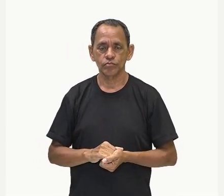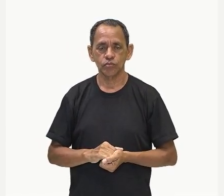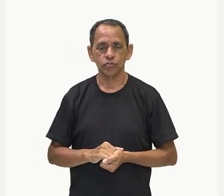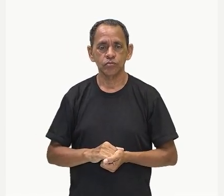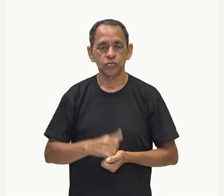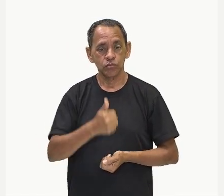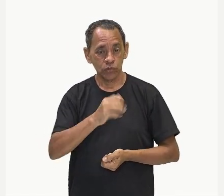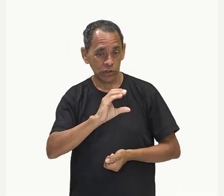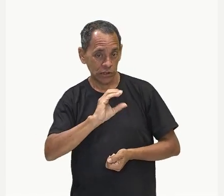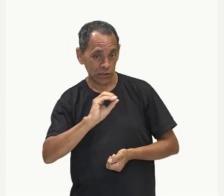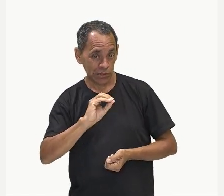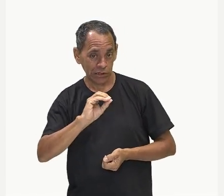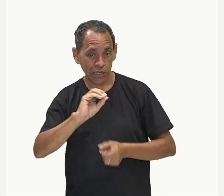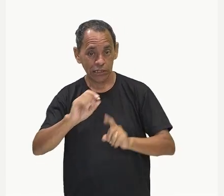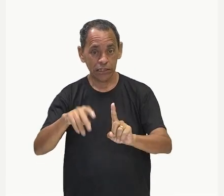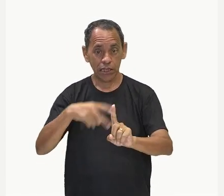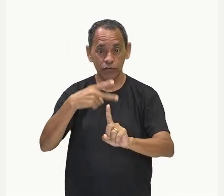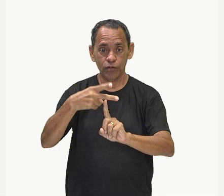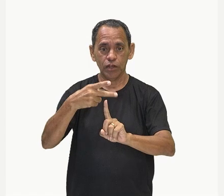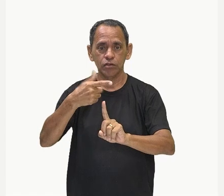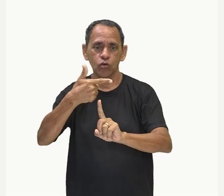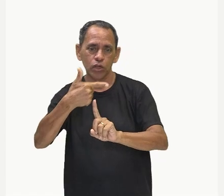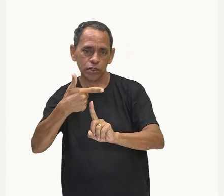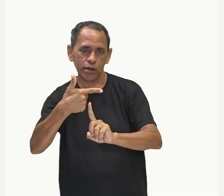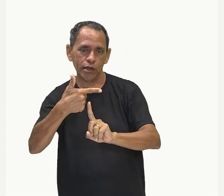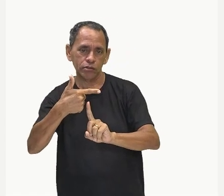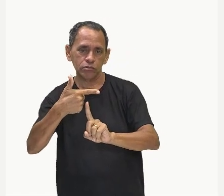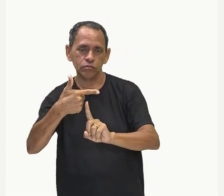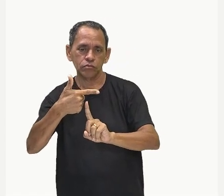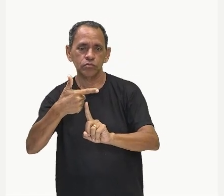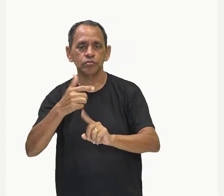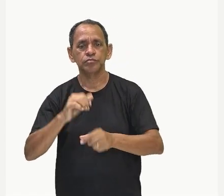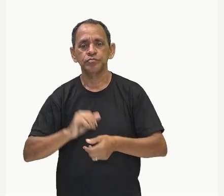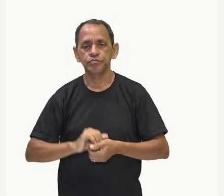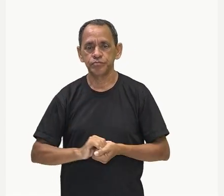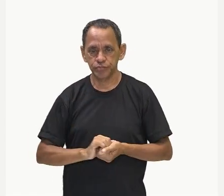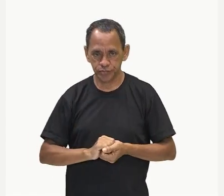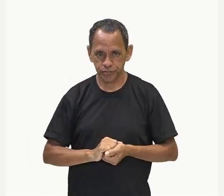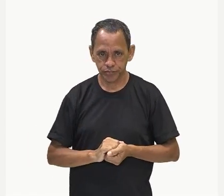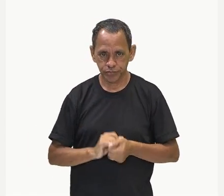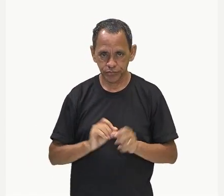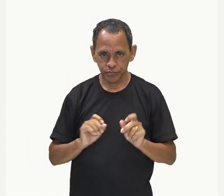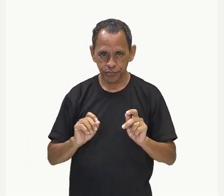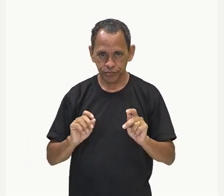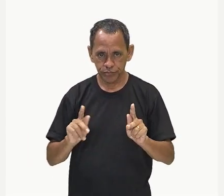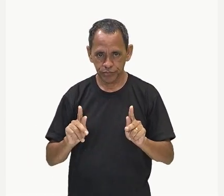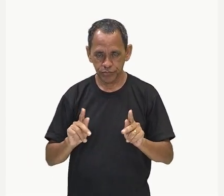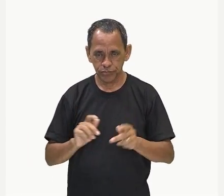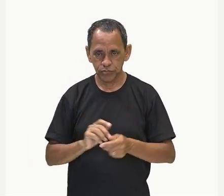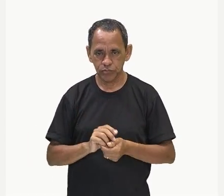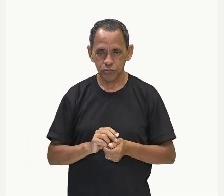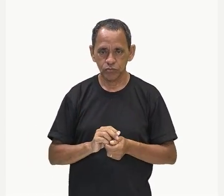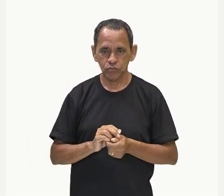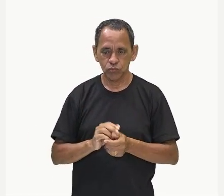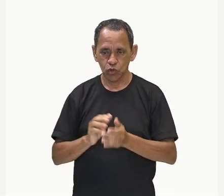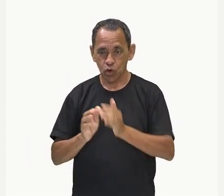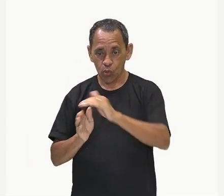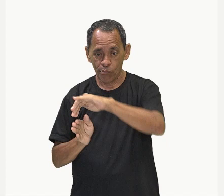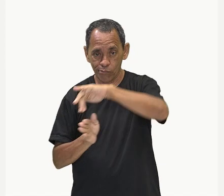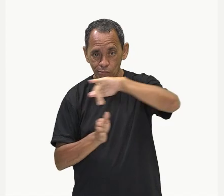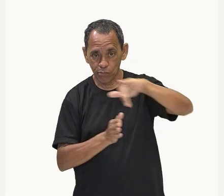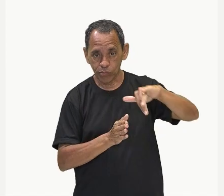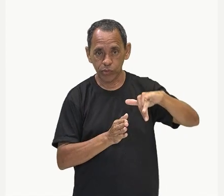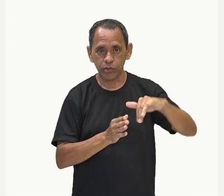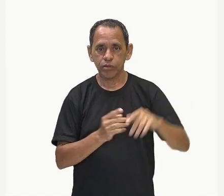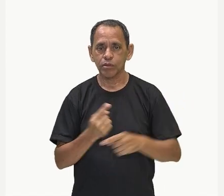do que 10 ao quadrado, que é o 10 elevado a 2. Tudo bem? Vamos aqui a mais uma